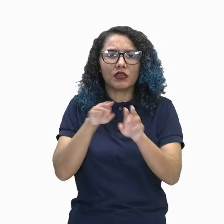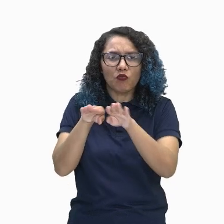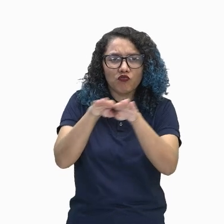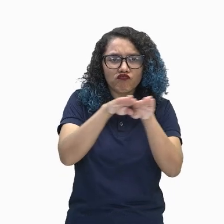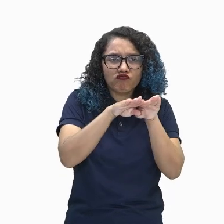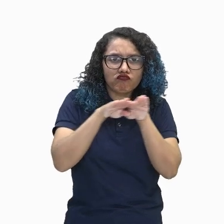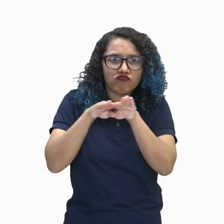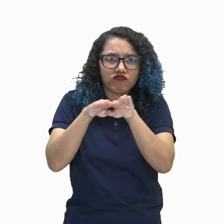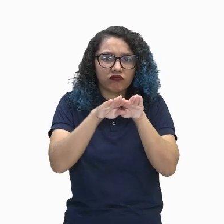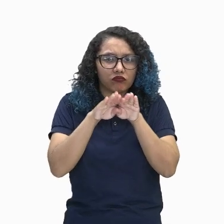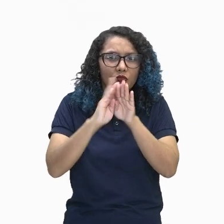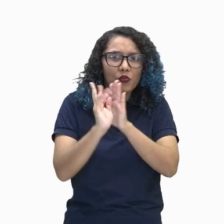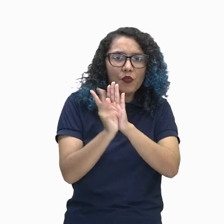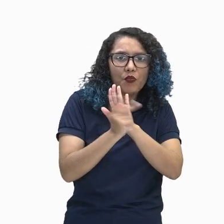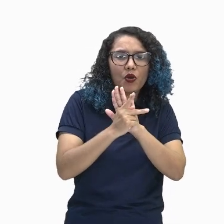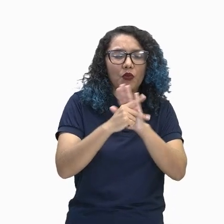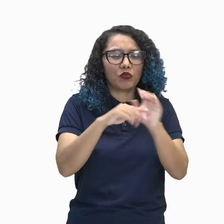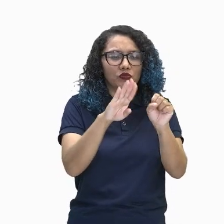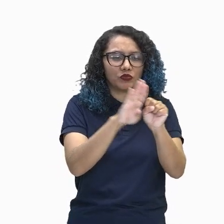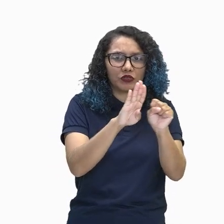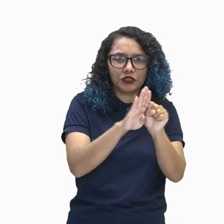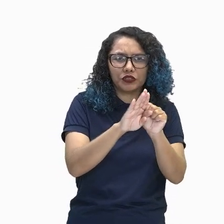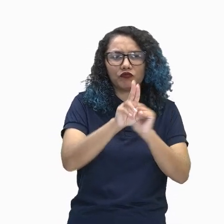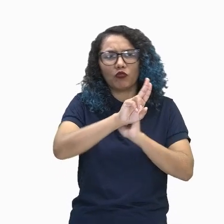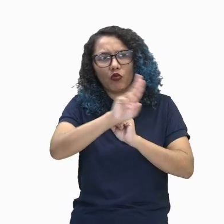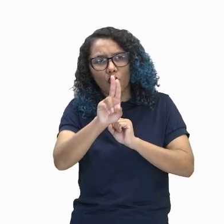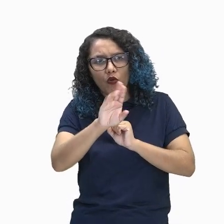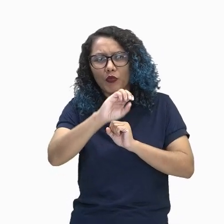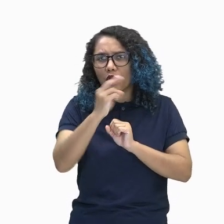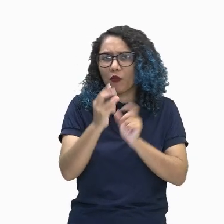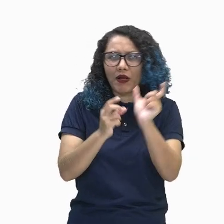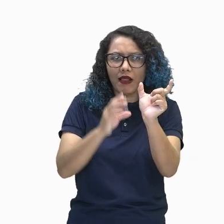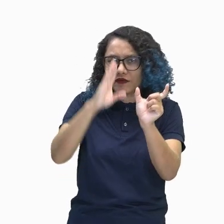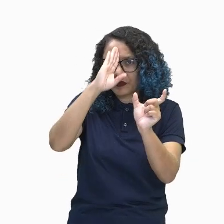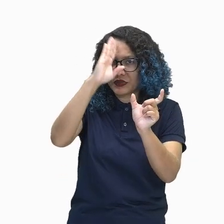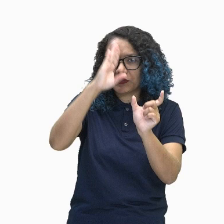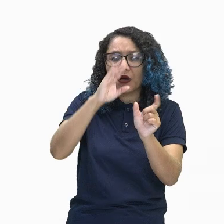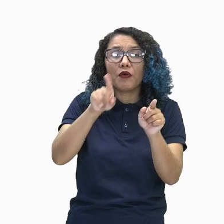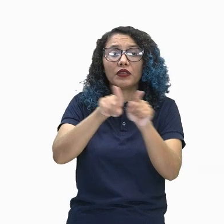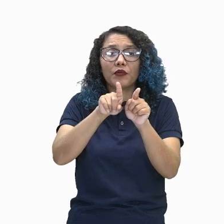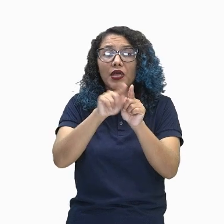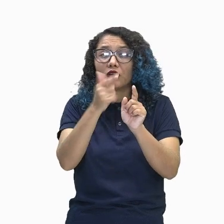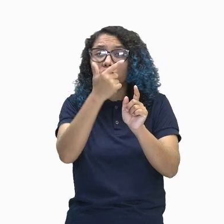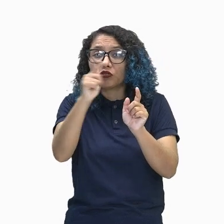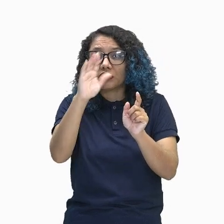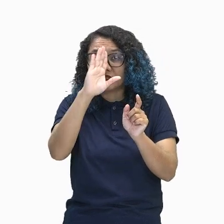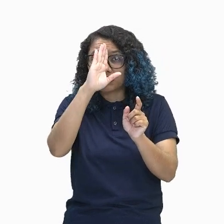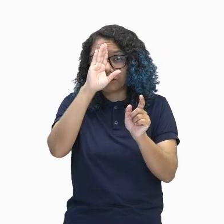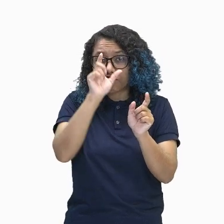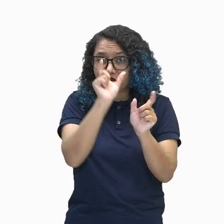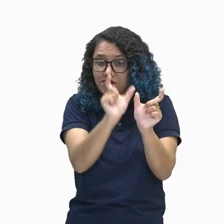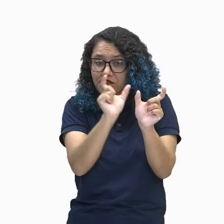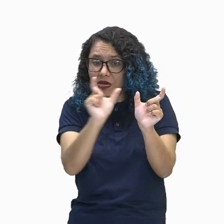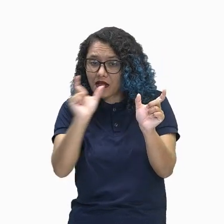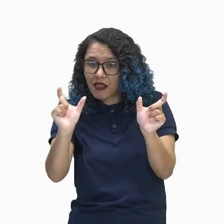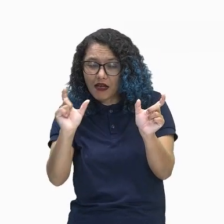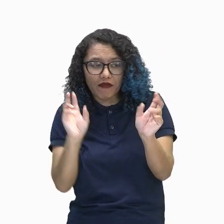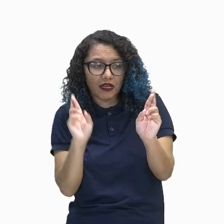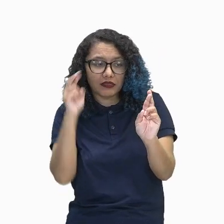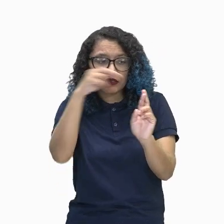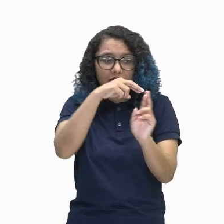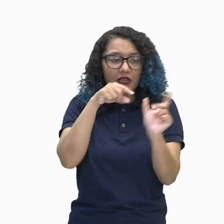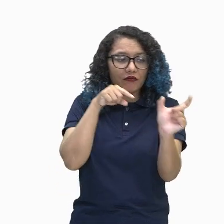o substantivo, o nome, o elemento principal, e os termos que se referem a ele,